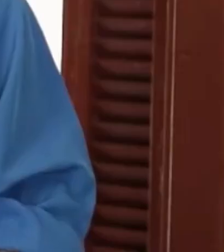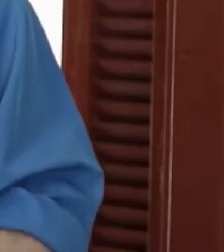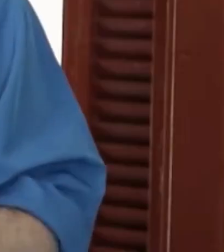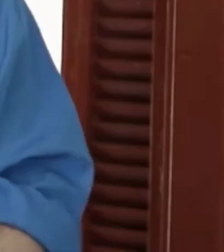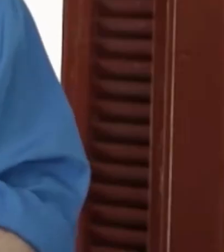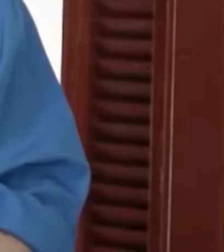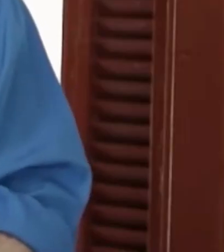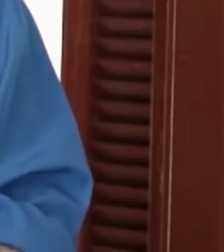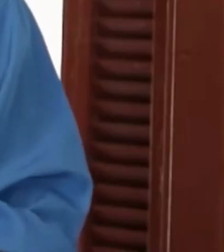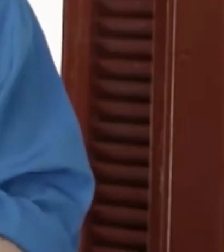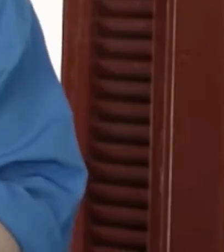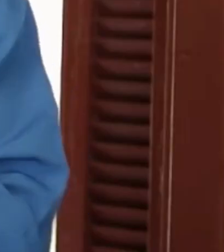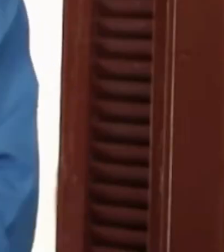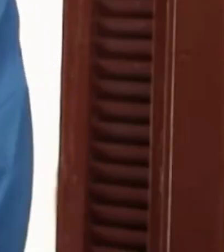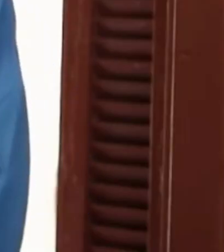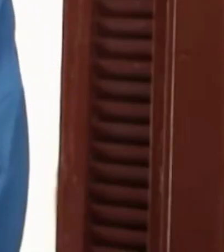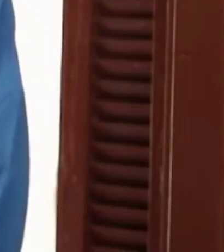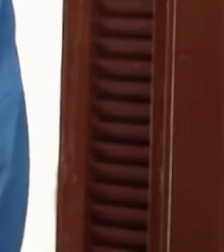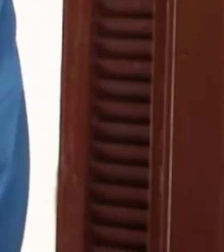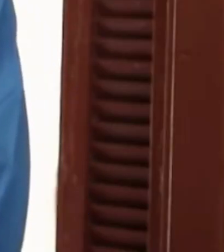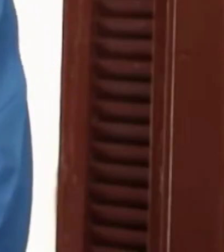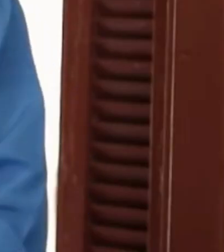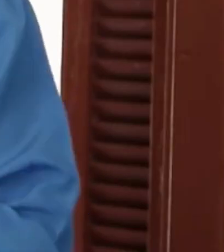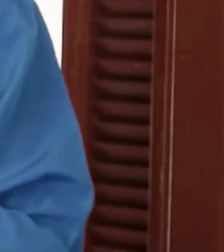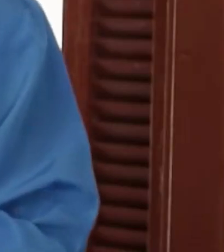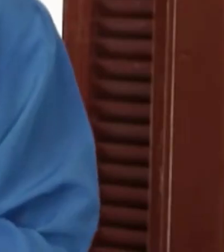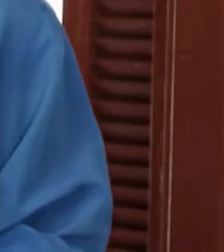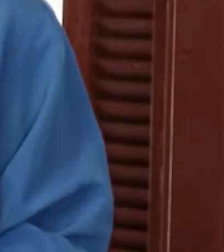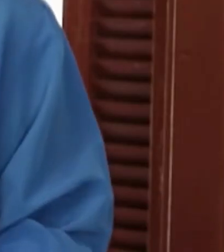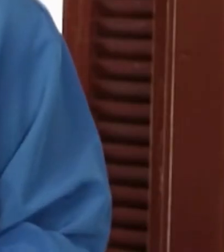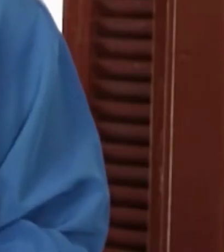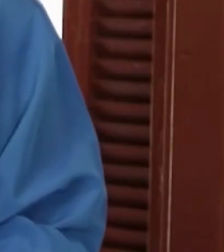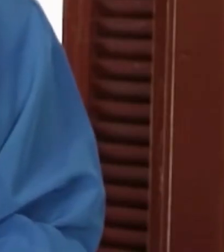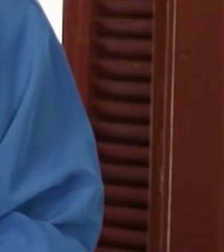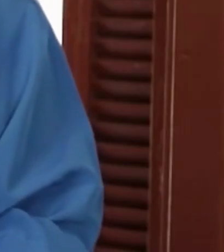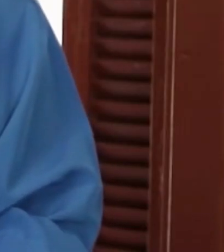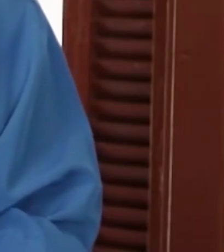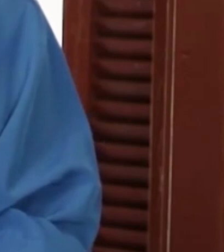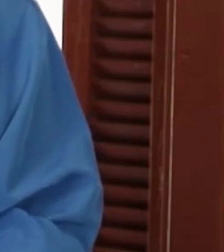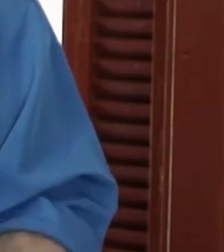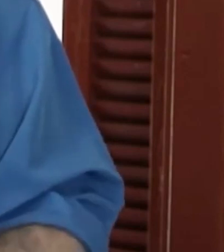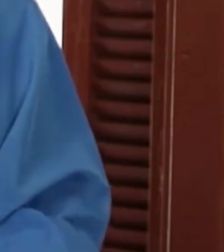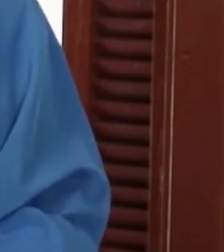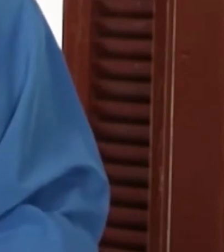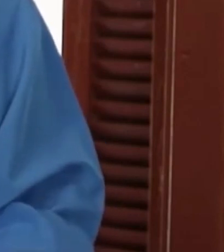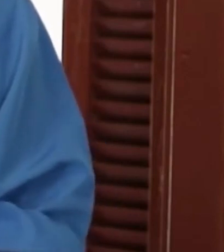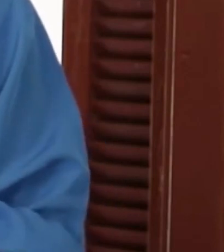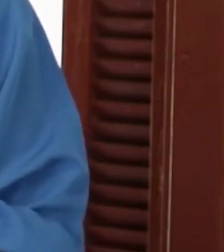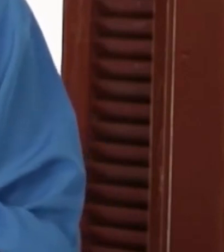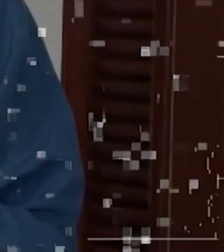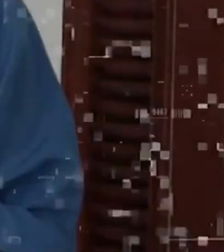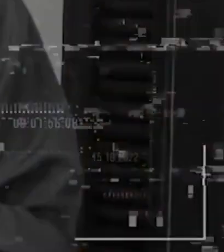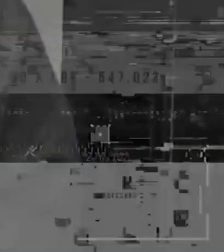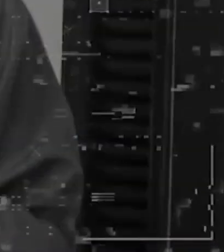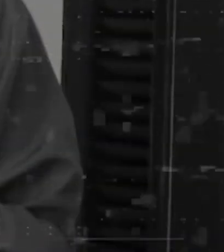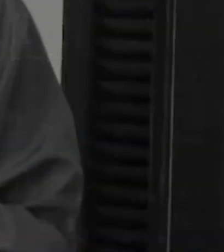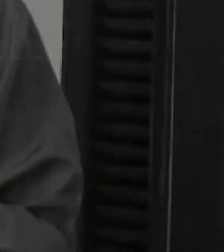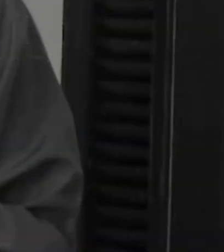desperdiçado. As mesmas crianças que pareciam gostar de aprender, quando entram nos anos finais do fundamental, perdem esse